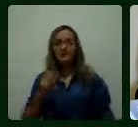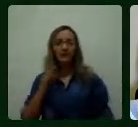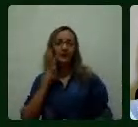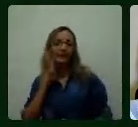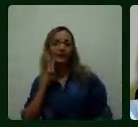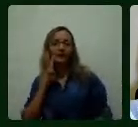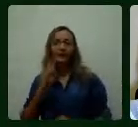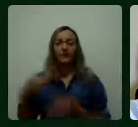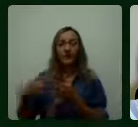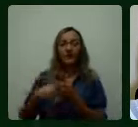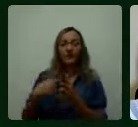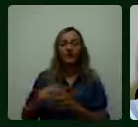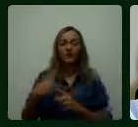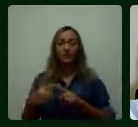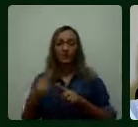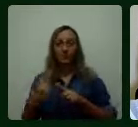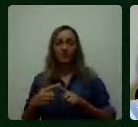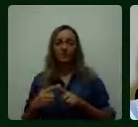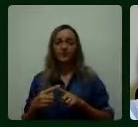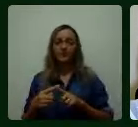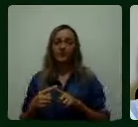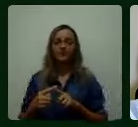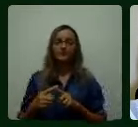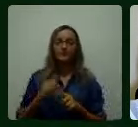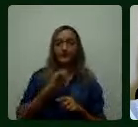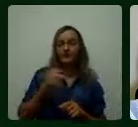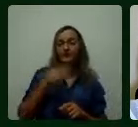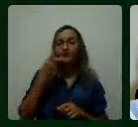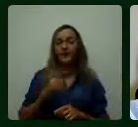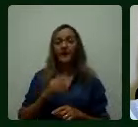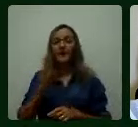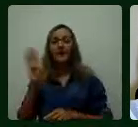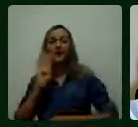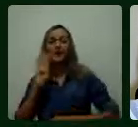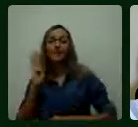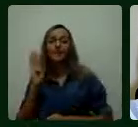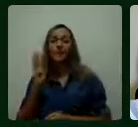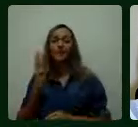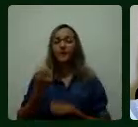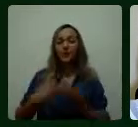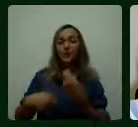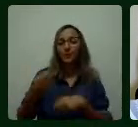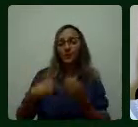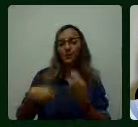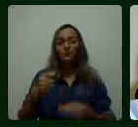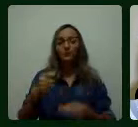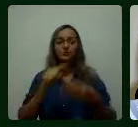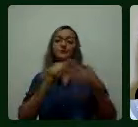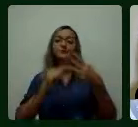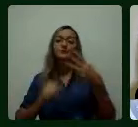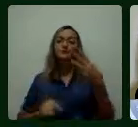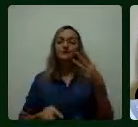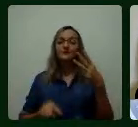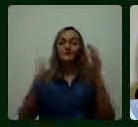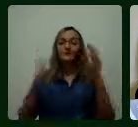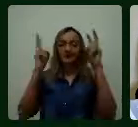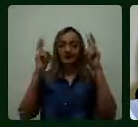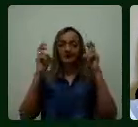da bioeconomia. Então, a gente traz a bioeconomia que vai contemplar, por exemplo, esse